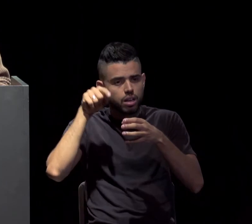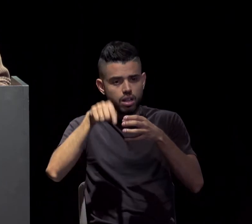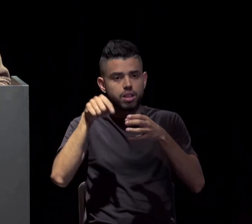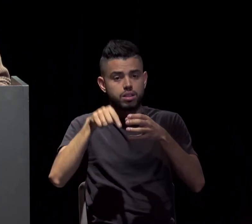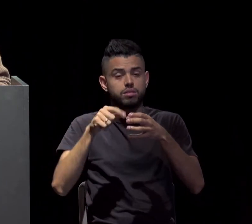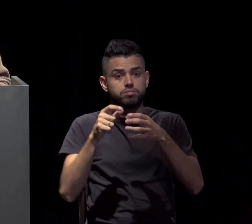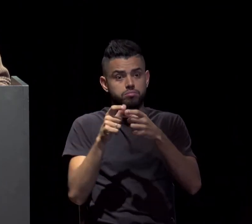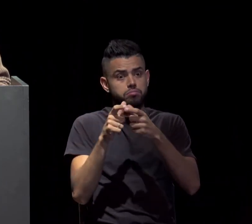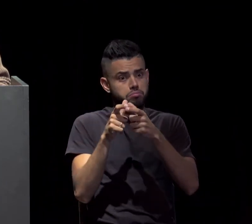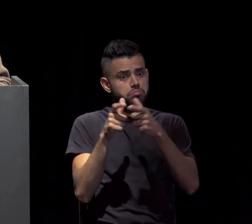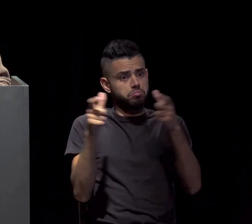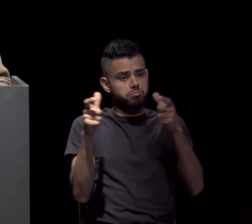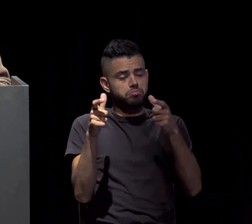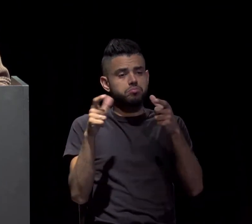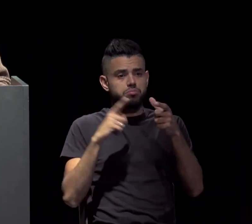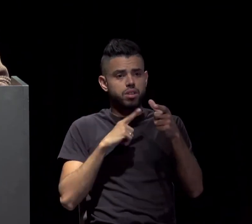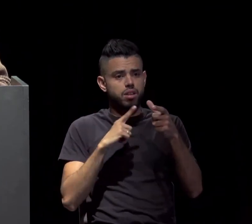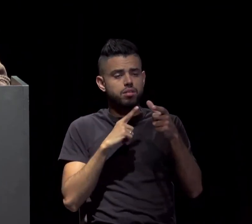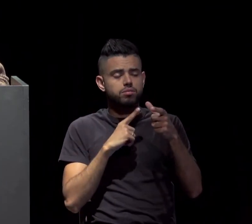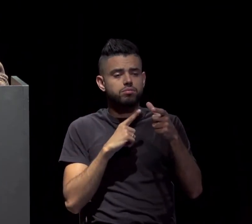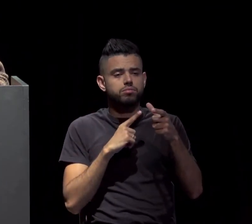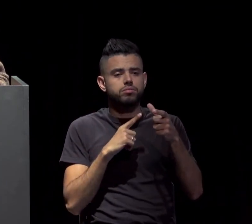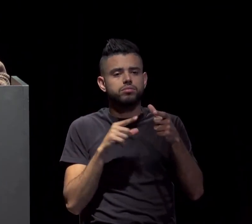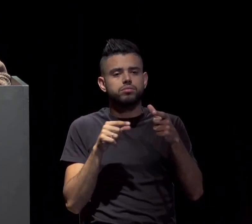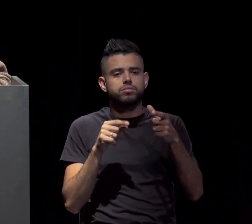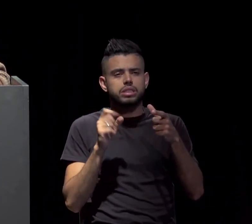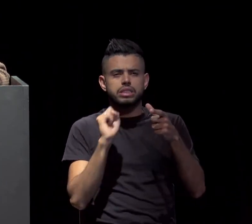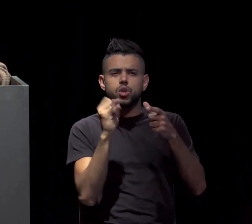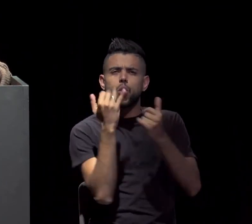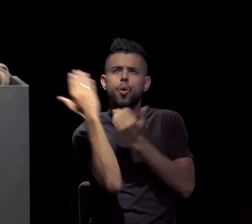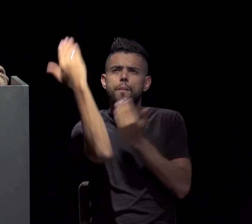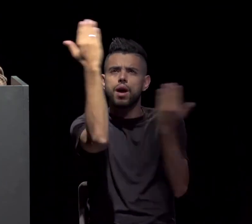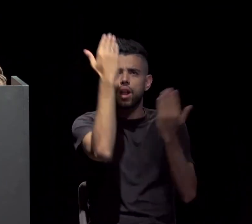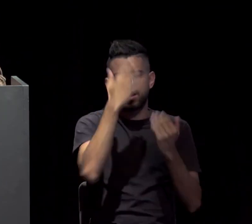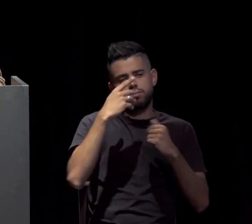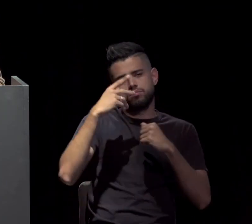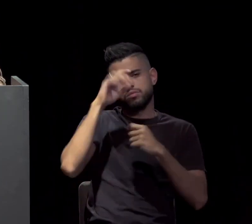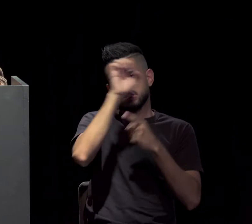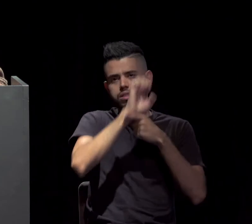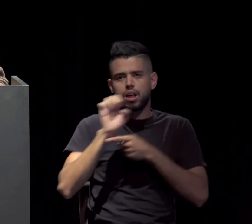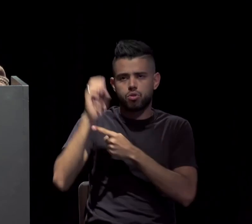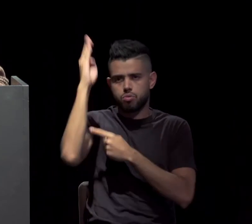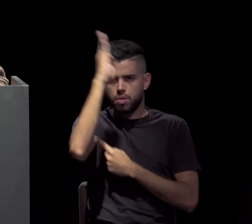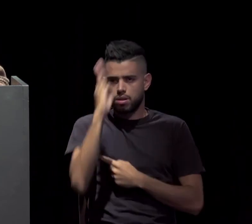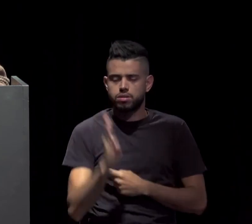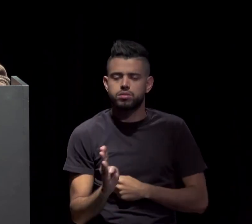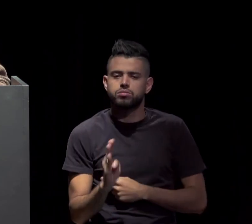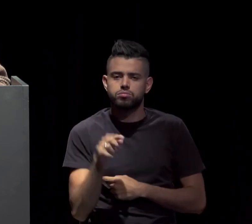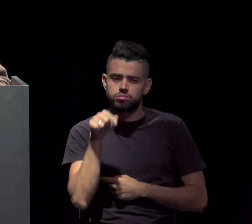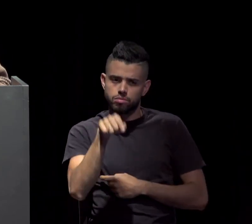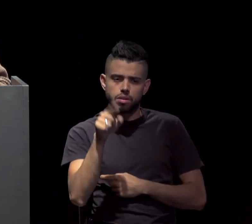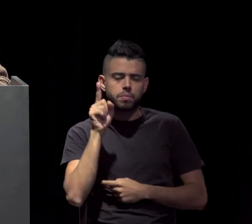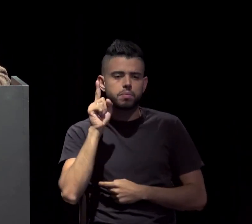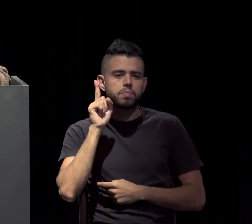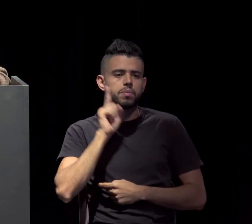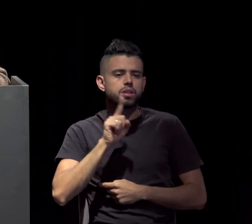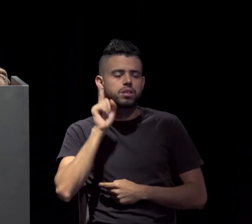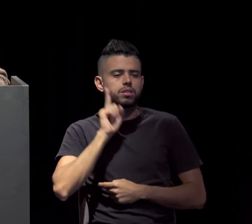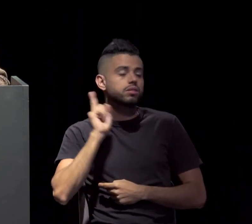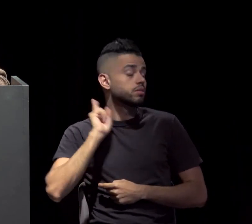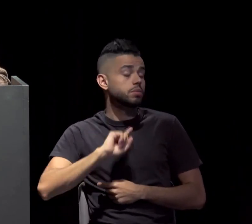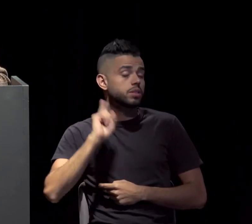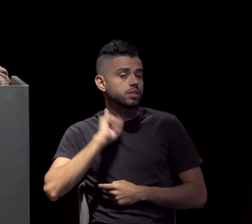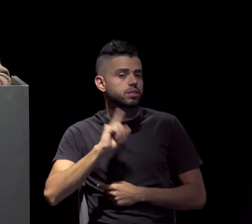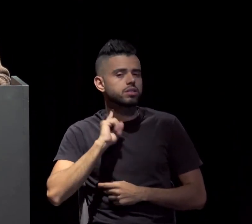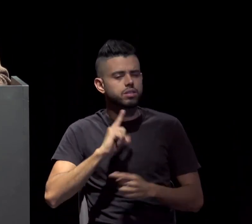brasileira. Há um empenho muito grande, né, claro, com todas as justificativas aceitáveis, de estudo das questões